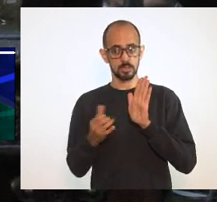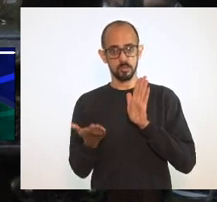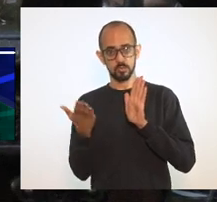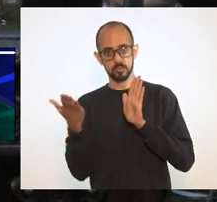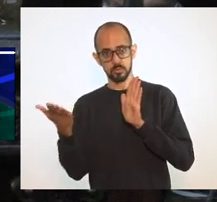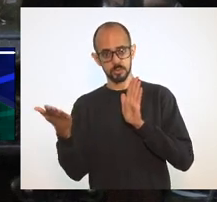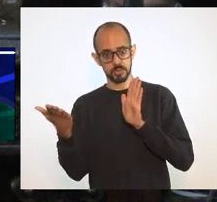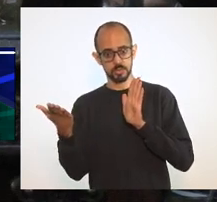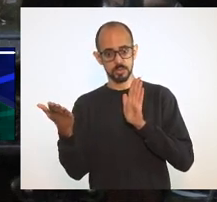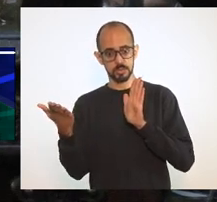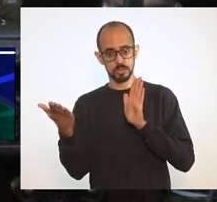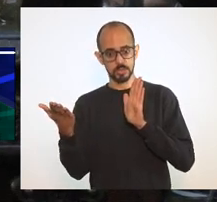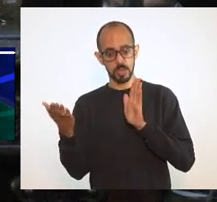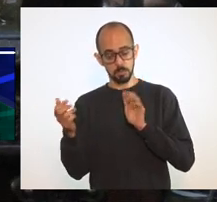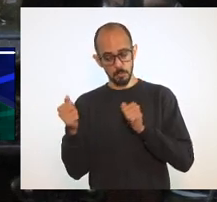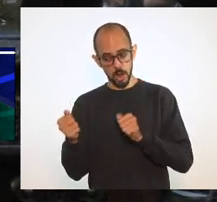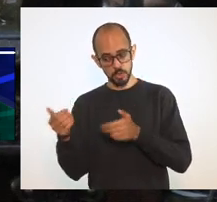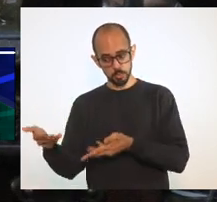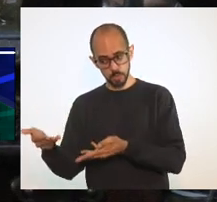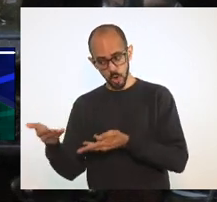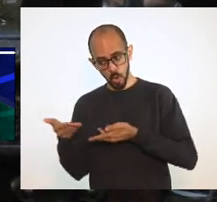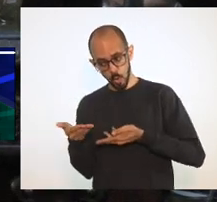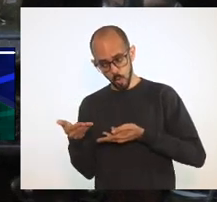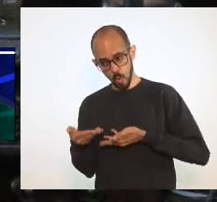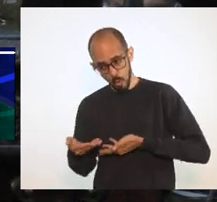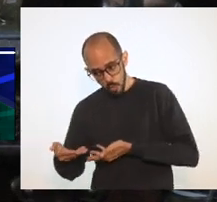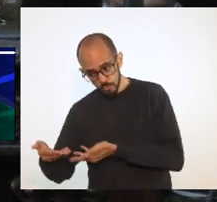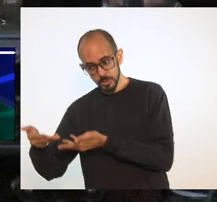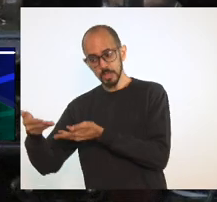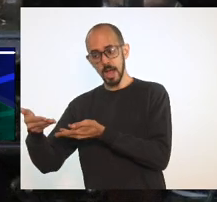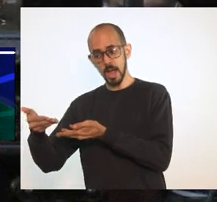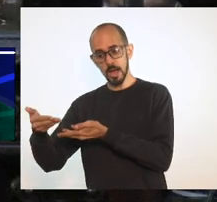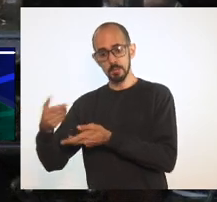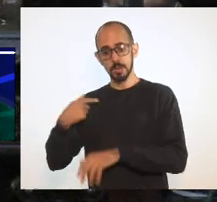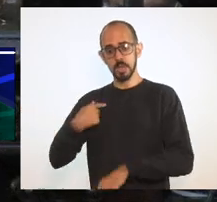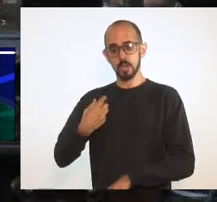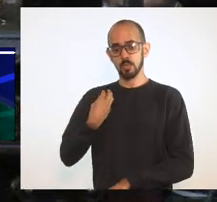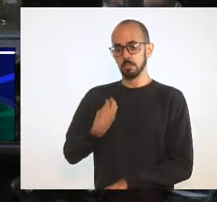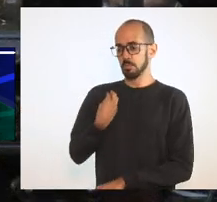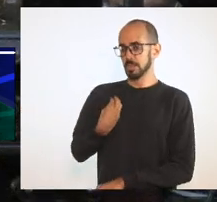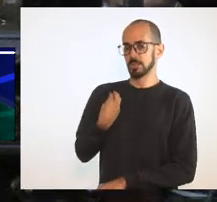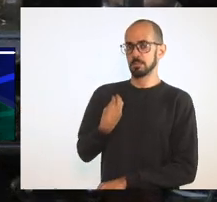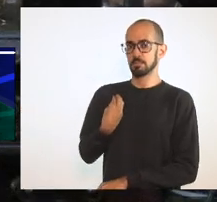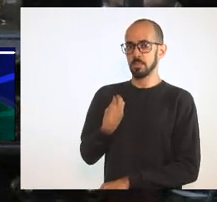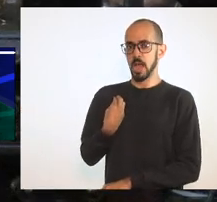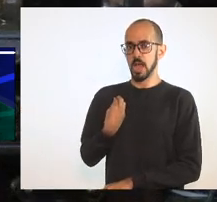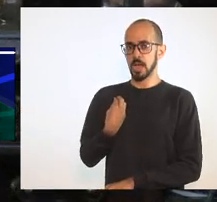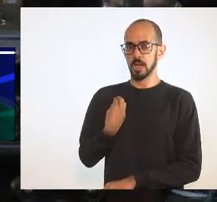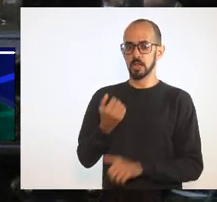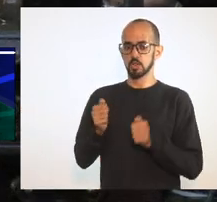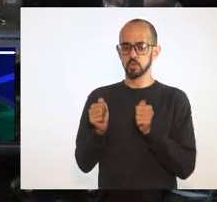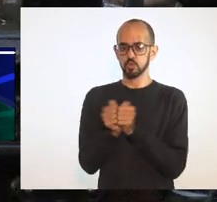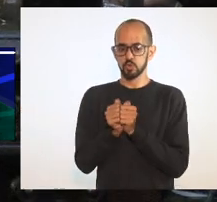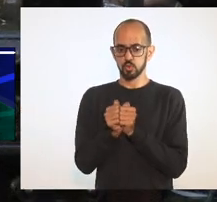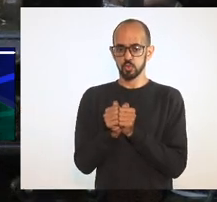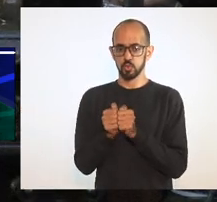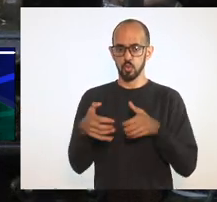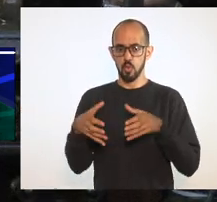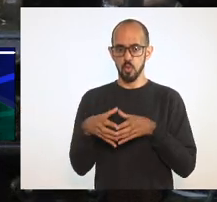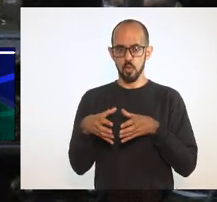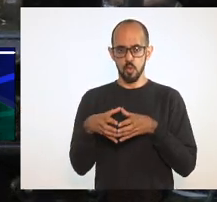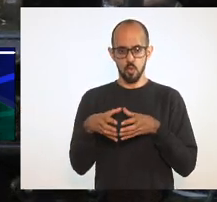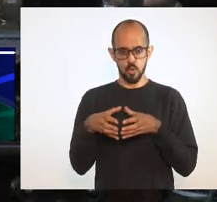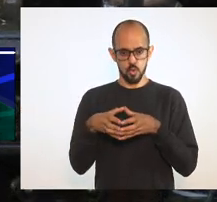me convida e, ao mesmo tempo, me convoca a participar dessa CPI junto com o deputado Luiz Paulo, que, tenho